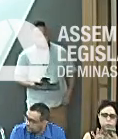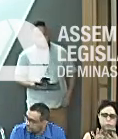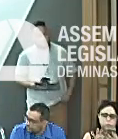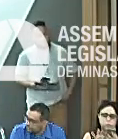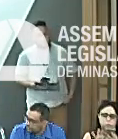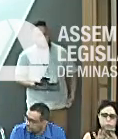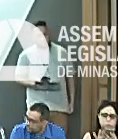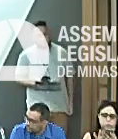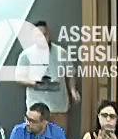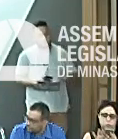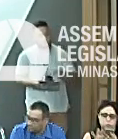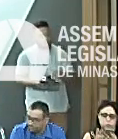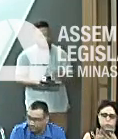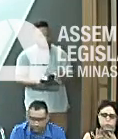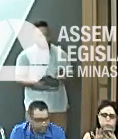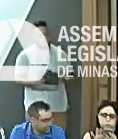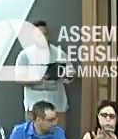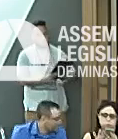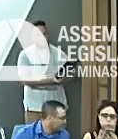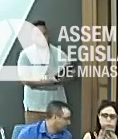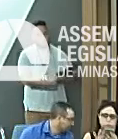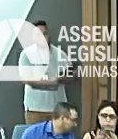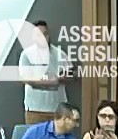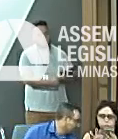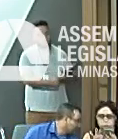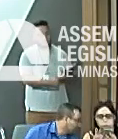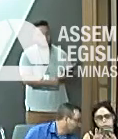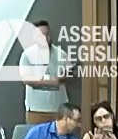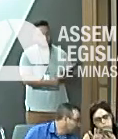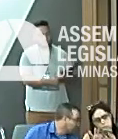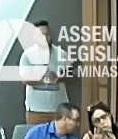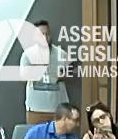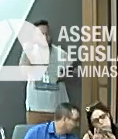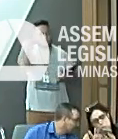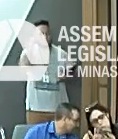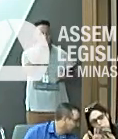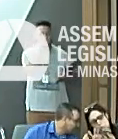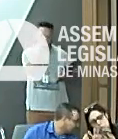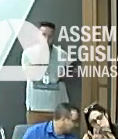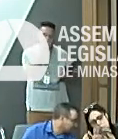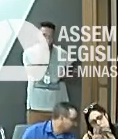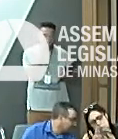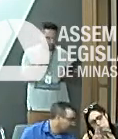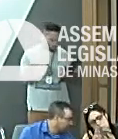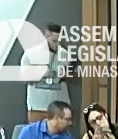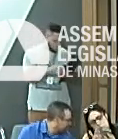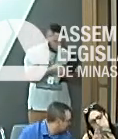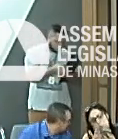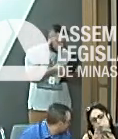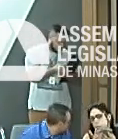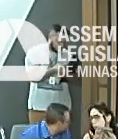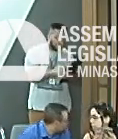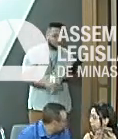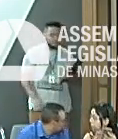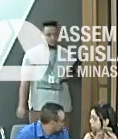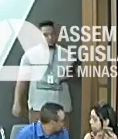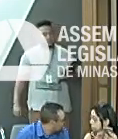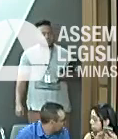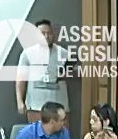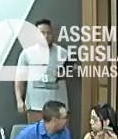casa aqui no rio vários diretores de penitenciária que a relação era assim era promíscua